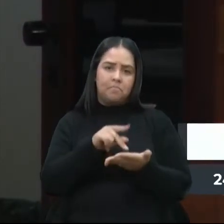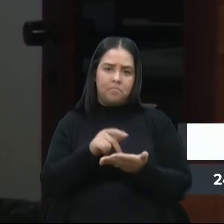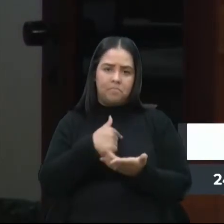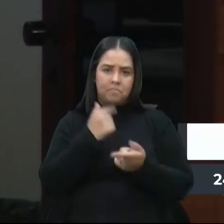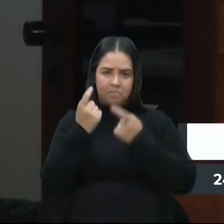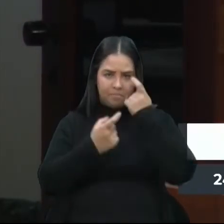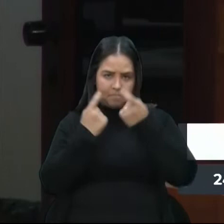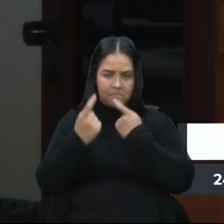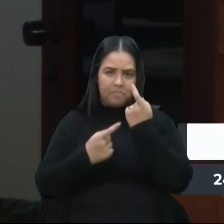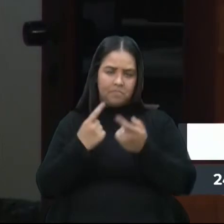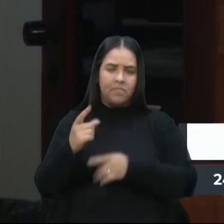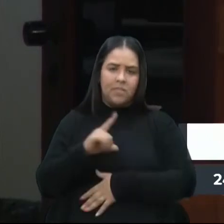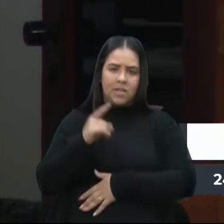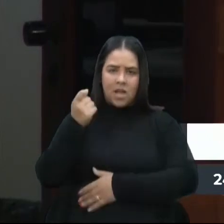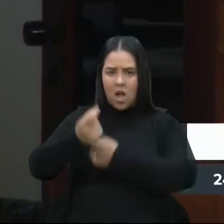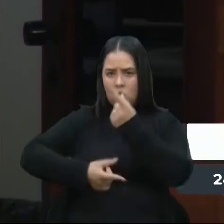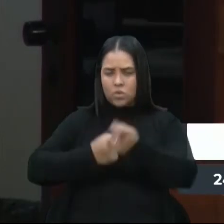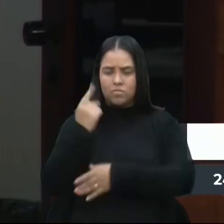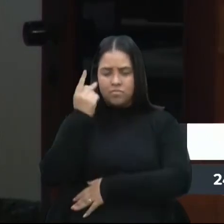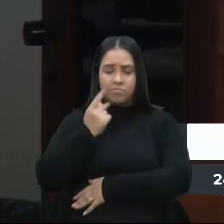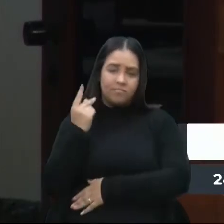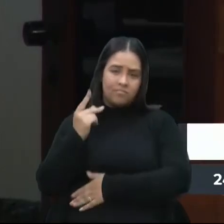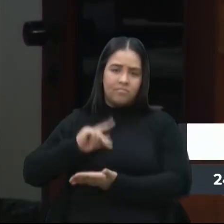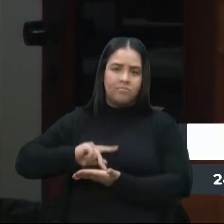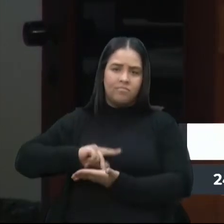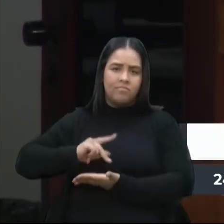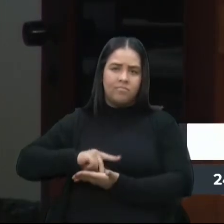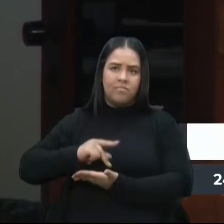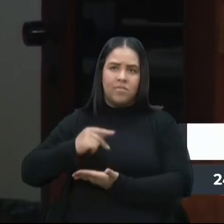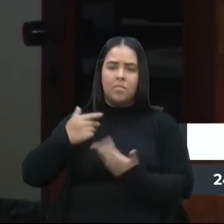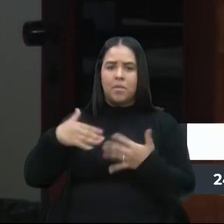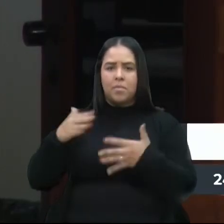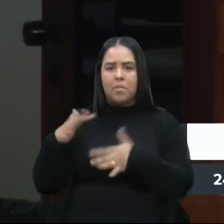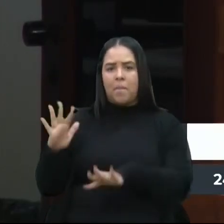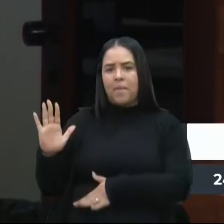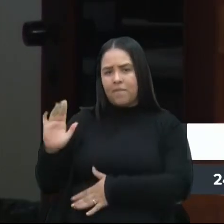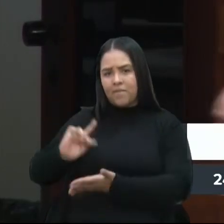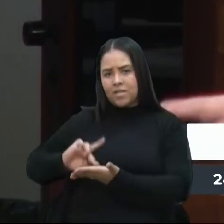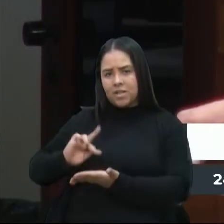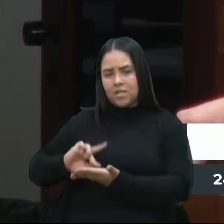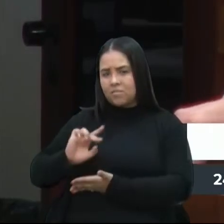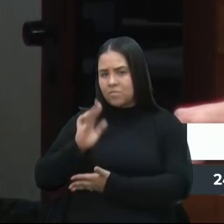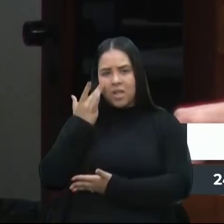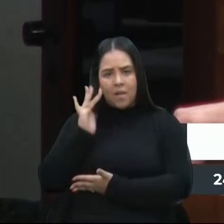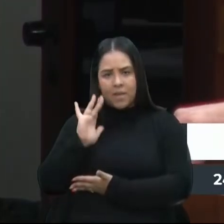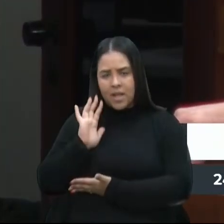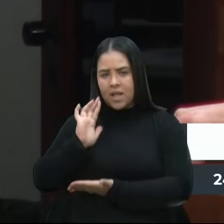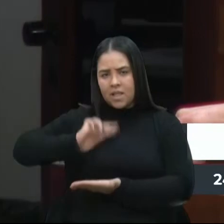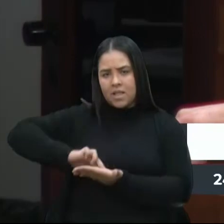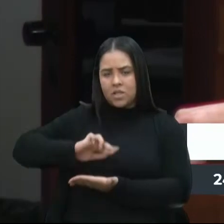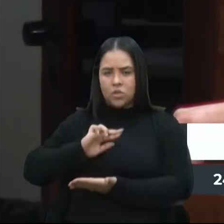preocupa certos políticos que, de fato, jogam para a plateia, mas, de fato, não sabem a realidade dos